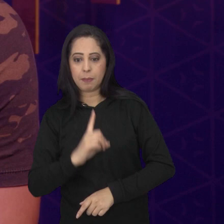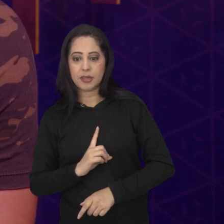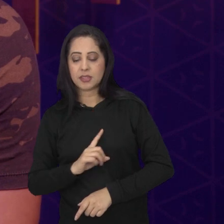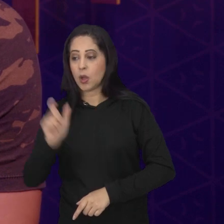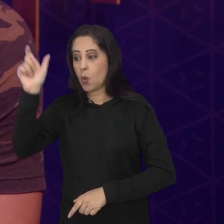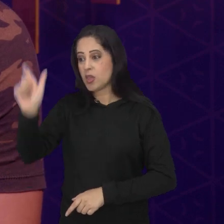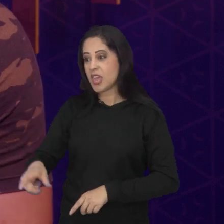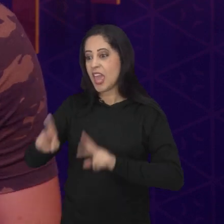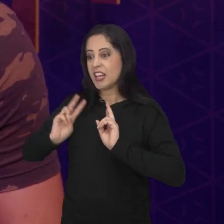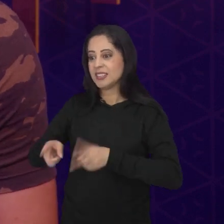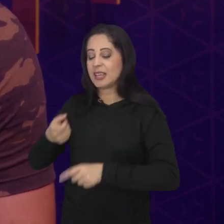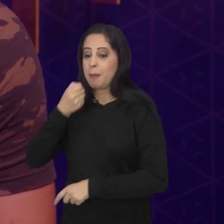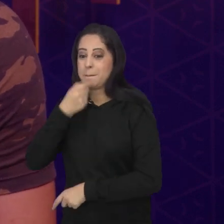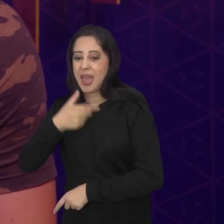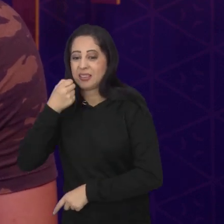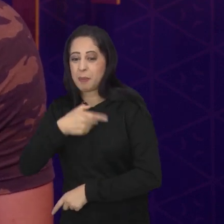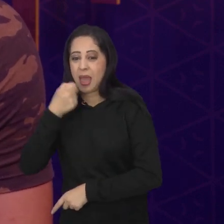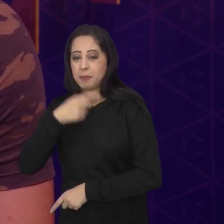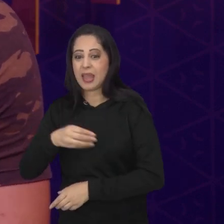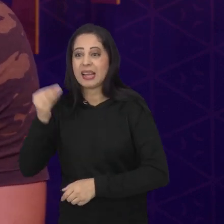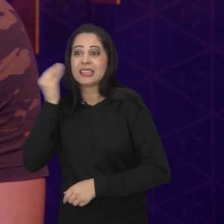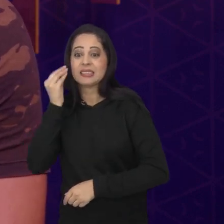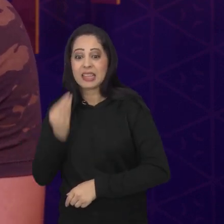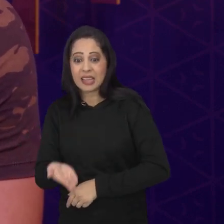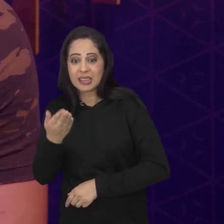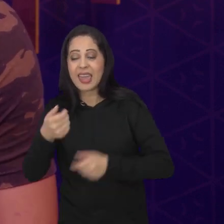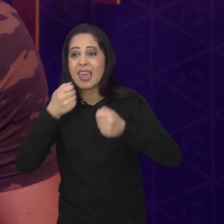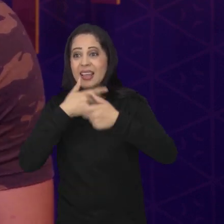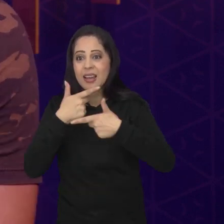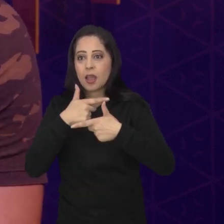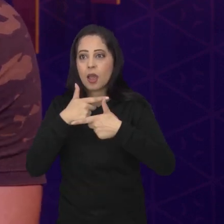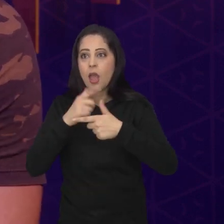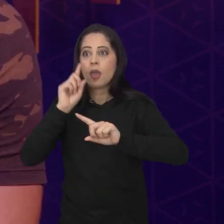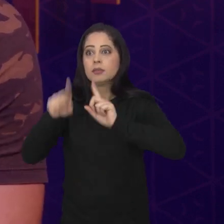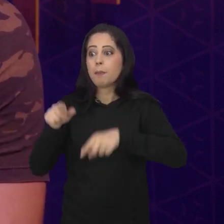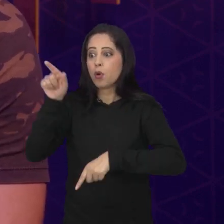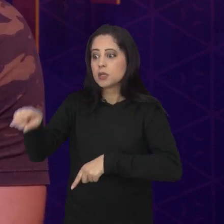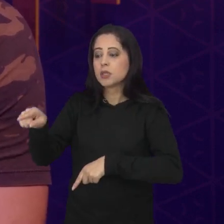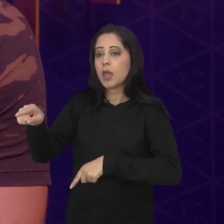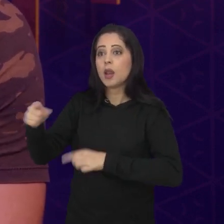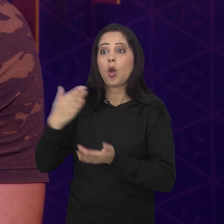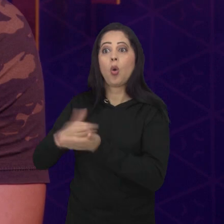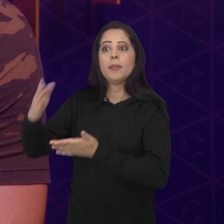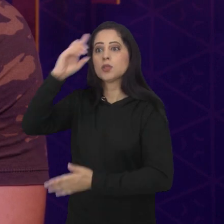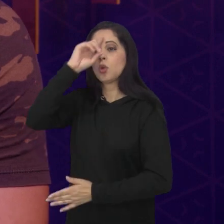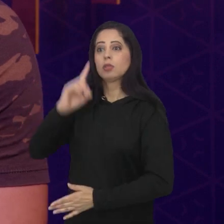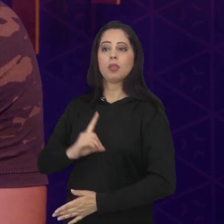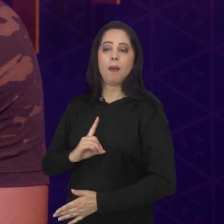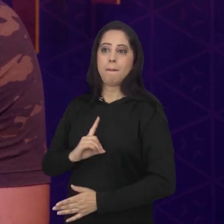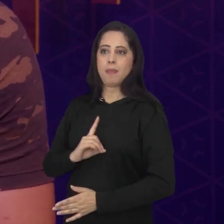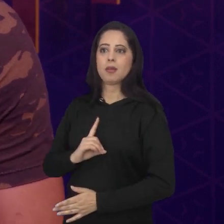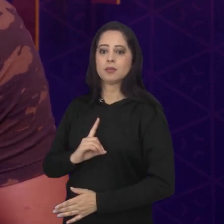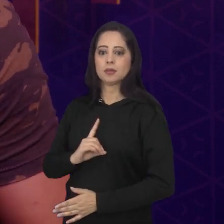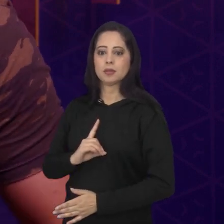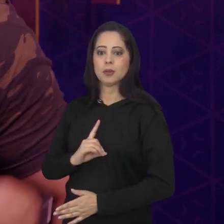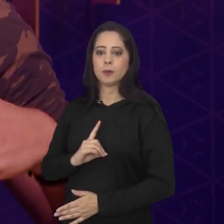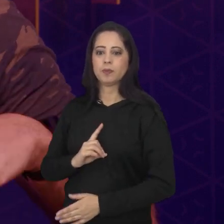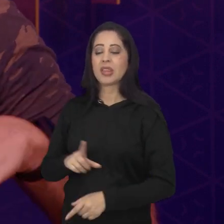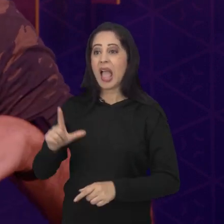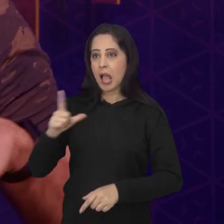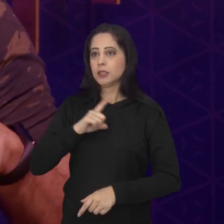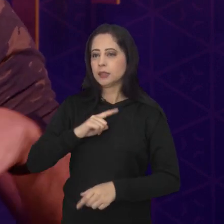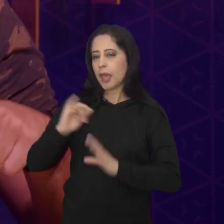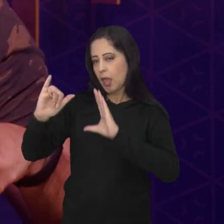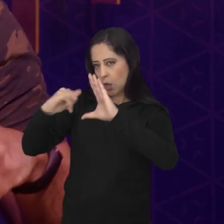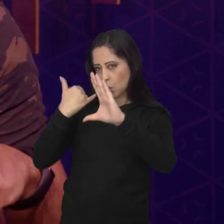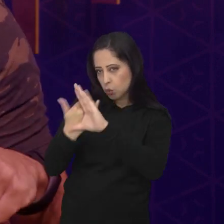para tentar fazer ela rir, né? E acabou que ele passou por esse momento também. E eu quero